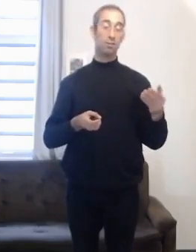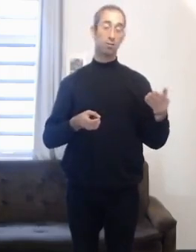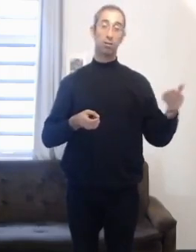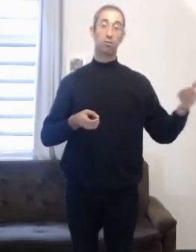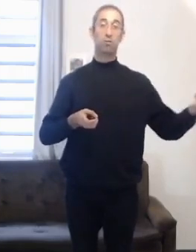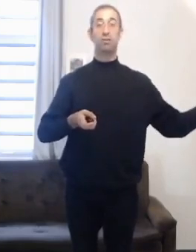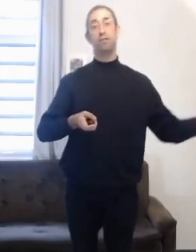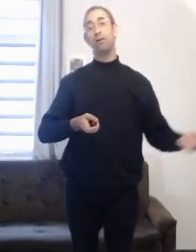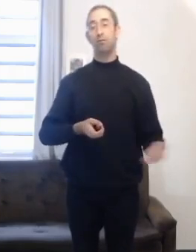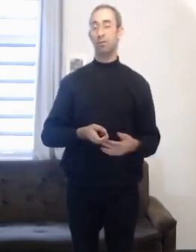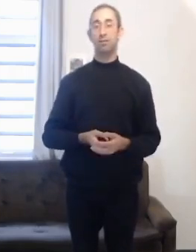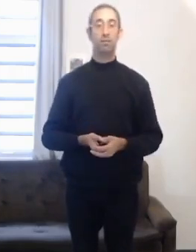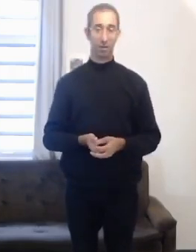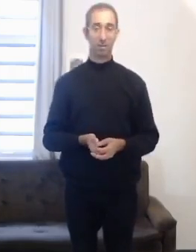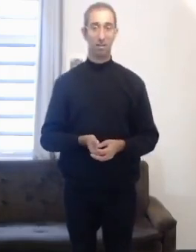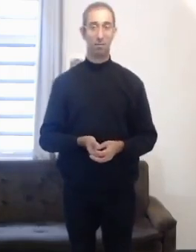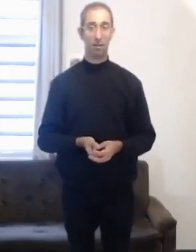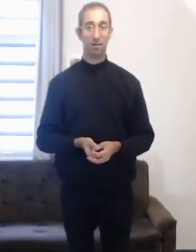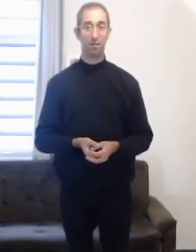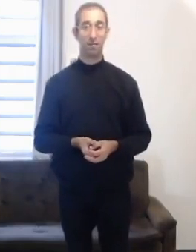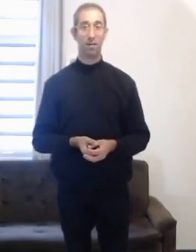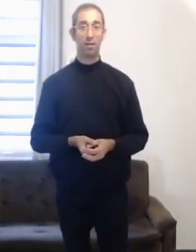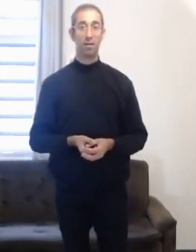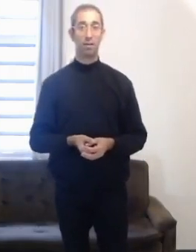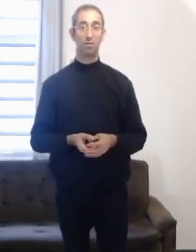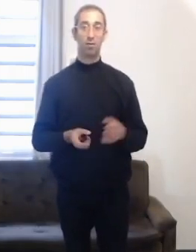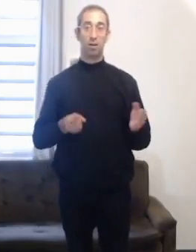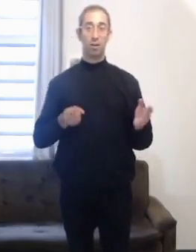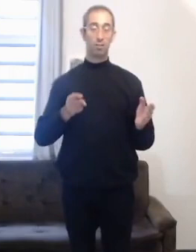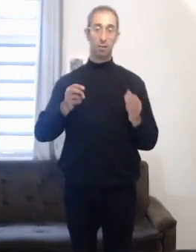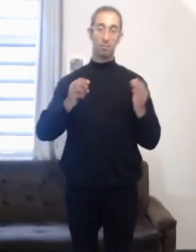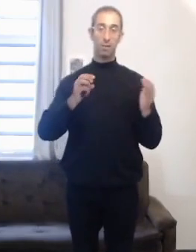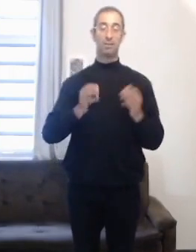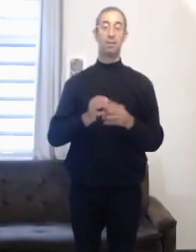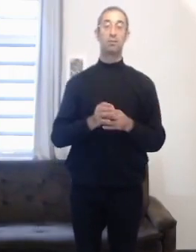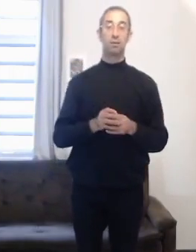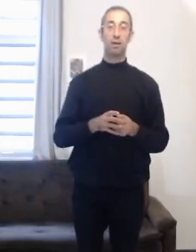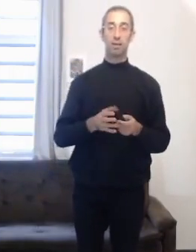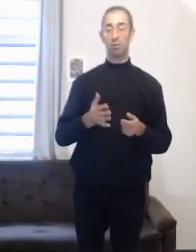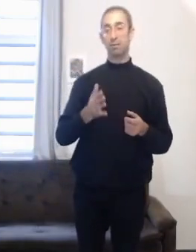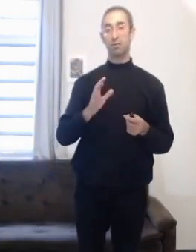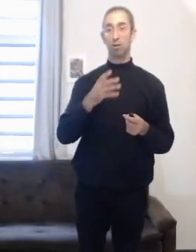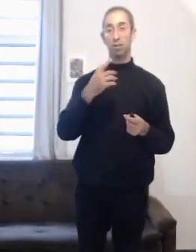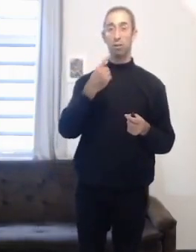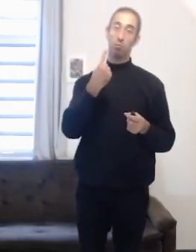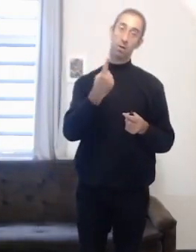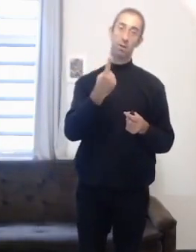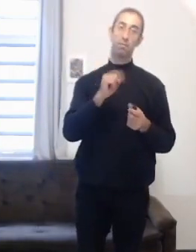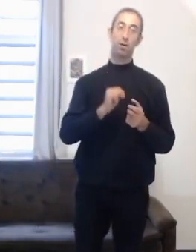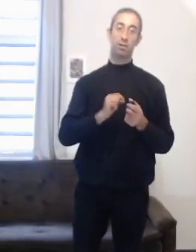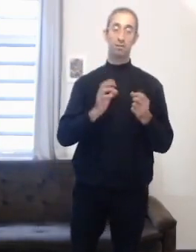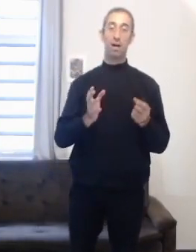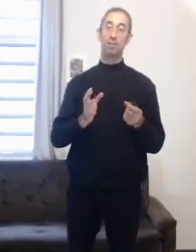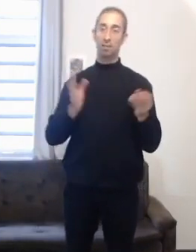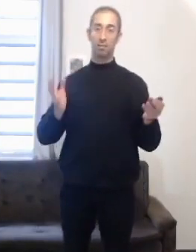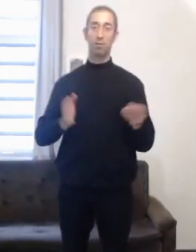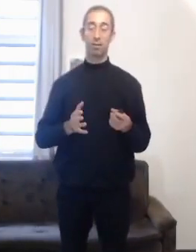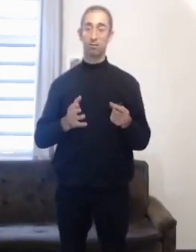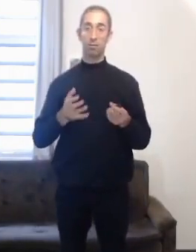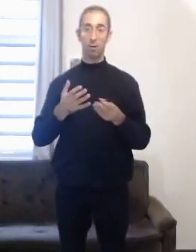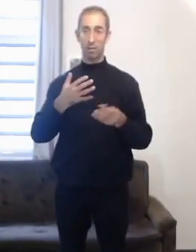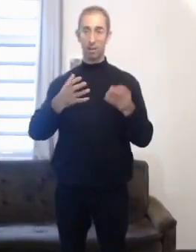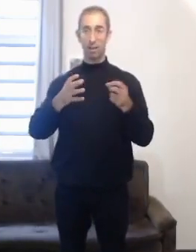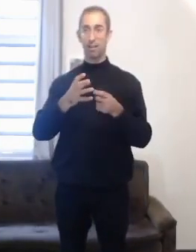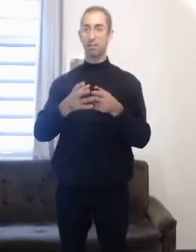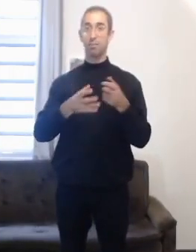essas outras hipóteses, outras coisas que vão acontecer, por exemplo, né? Então, a gente pode pensar nisso também, que não precisa só de ter uma hipótese básica, né? Por